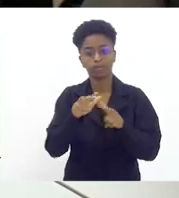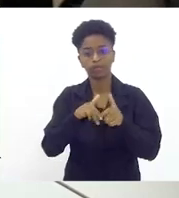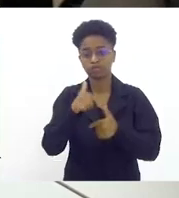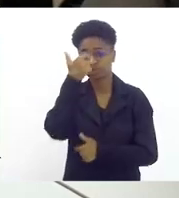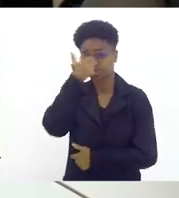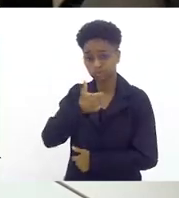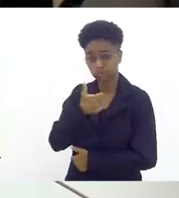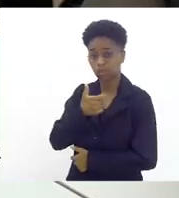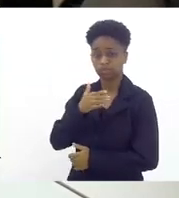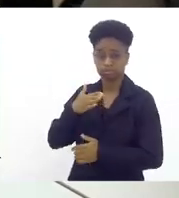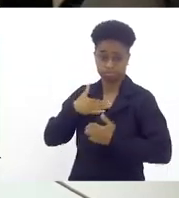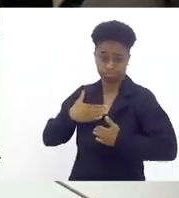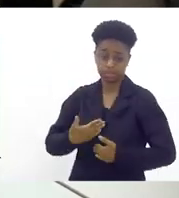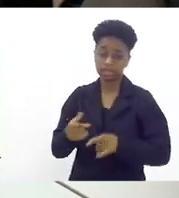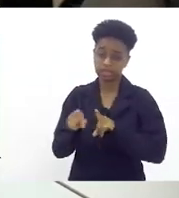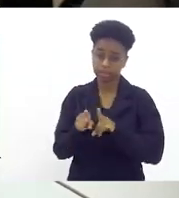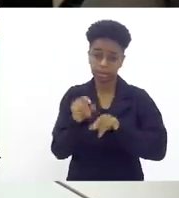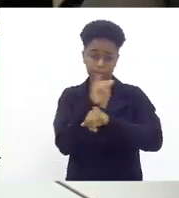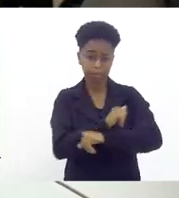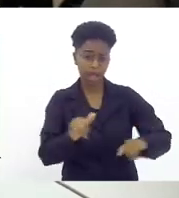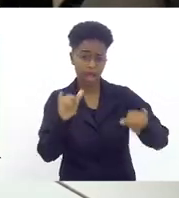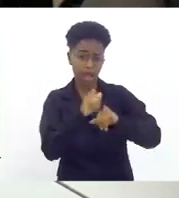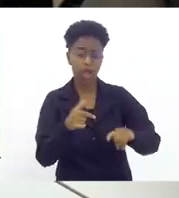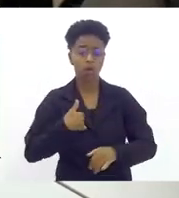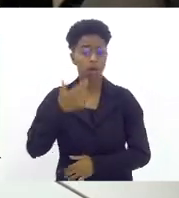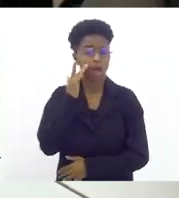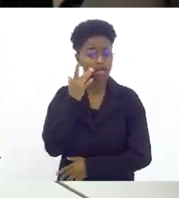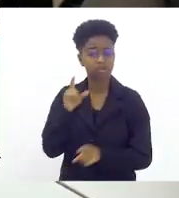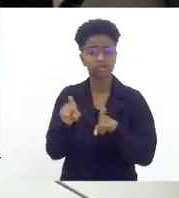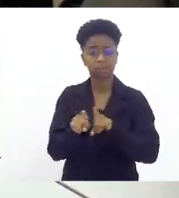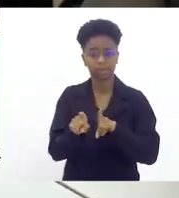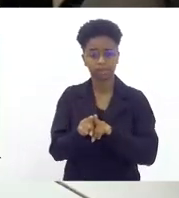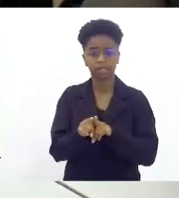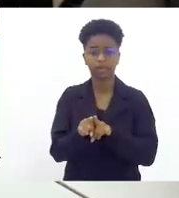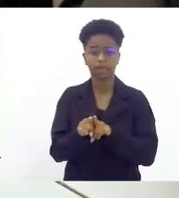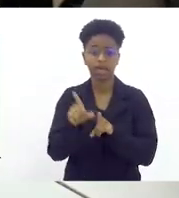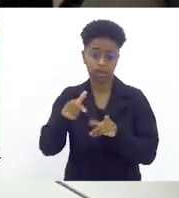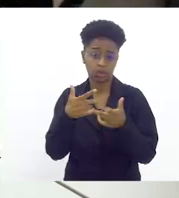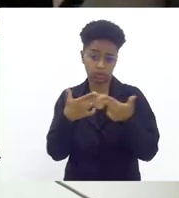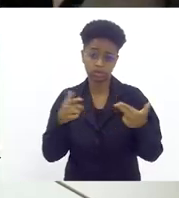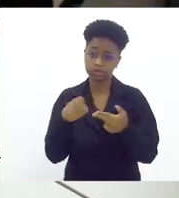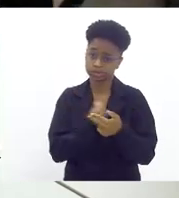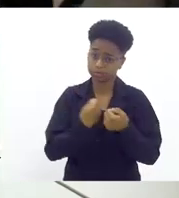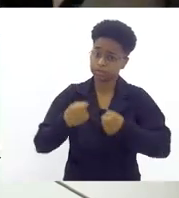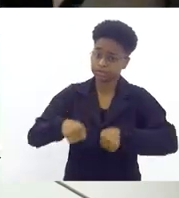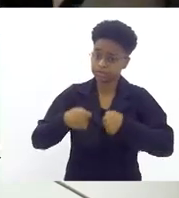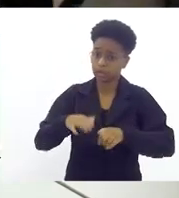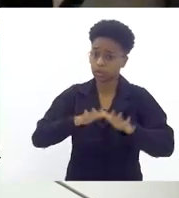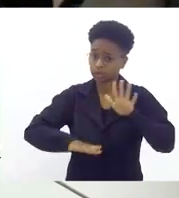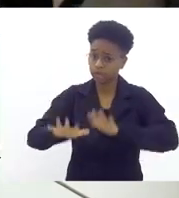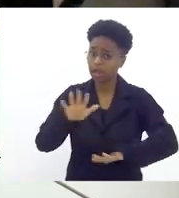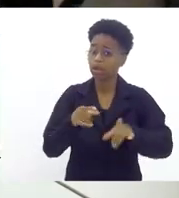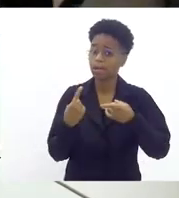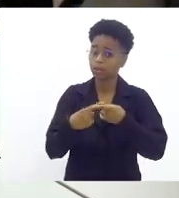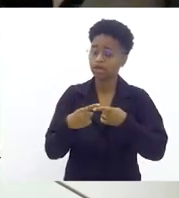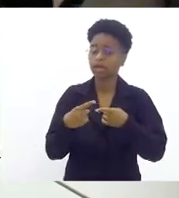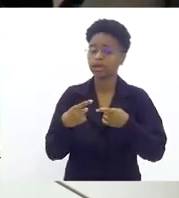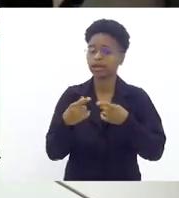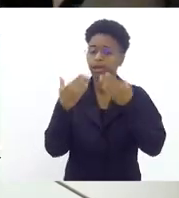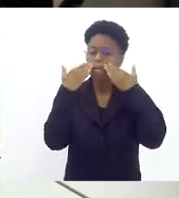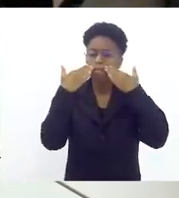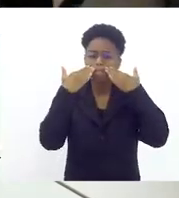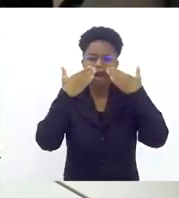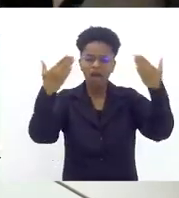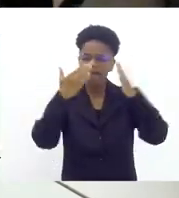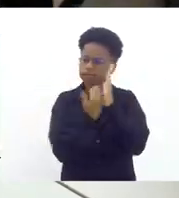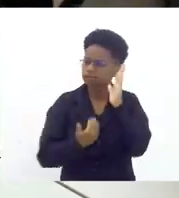é, e isso acabar gerando uma mídia. Eu acho também que isso é uma coisa que todo mundo tem que tomar cuidado, porque isso acaba gerando uma exposição muito forte